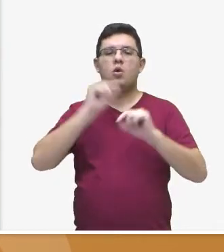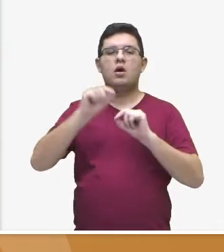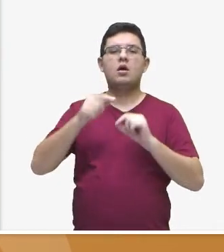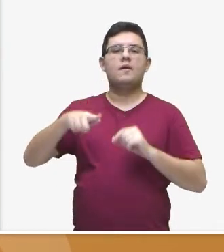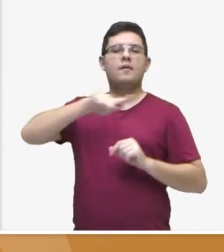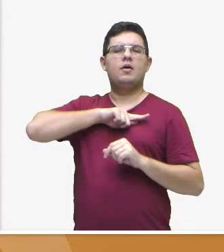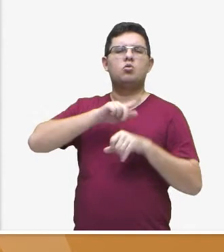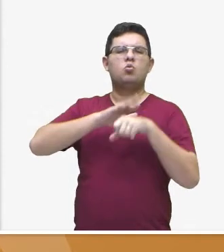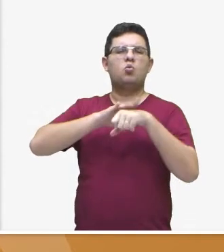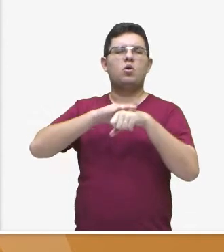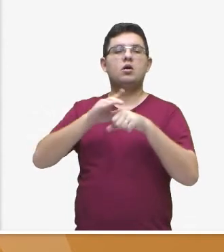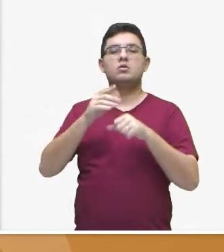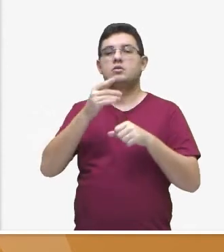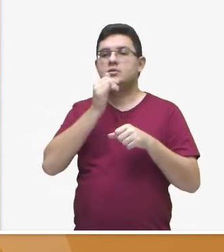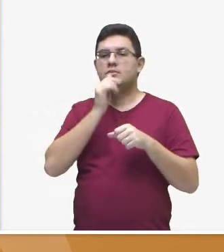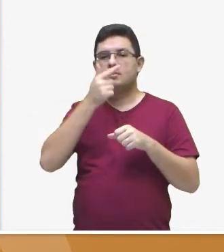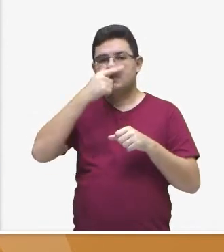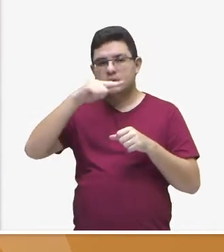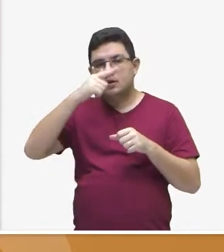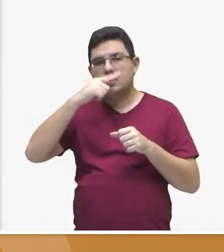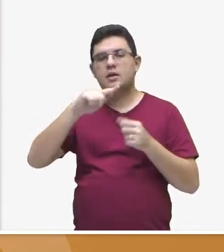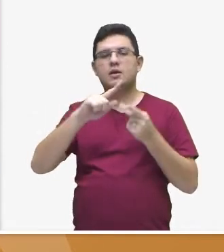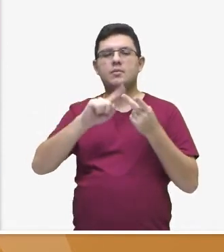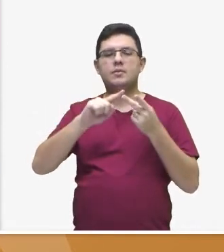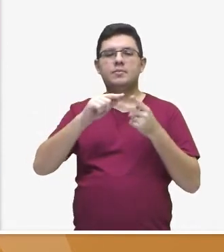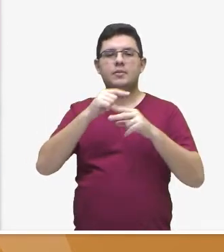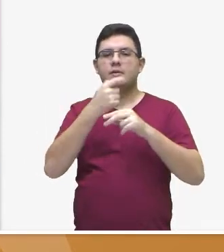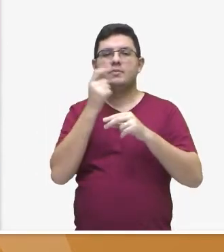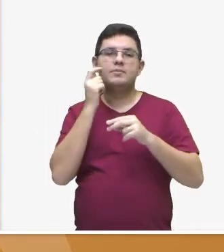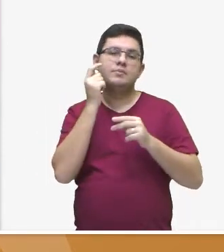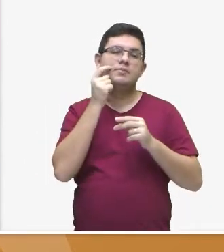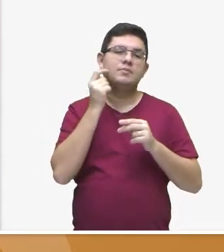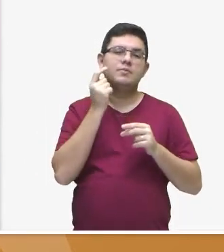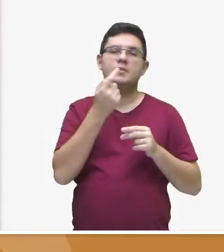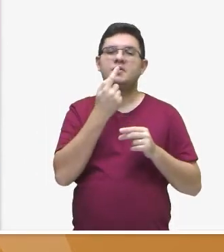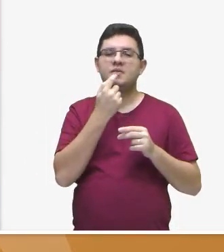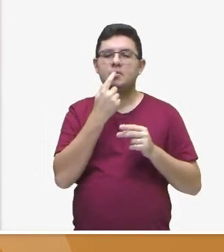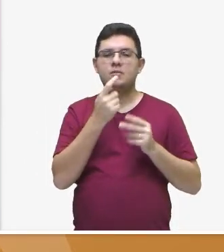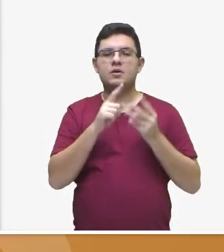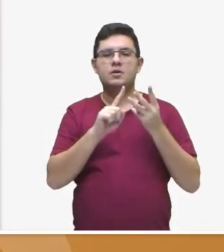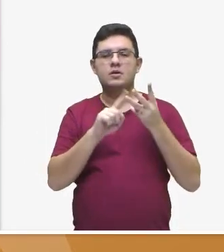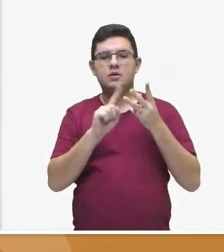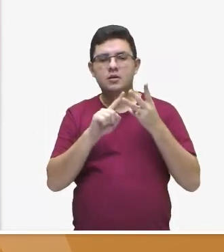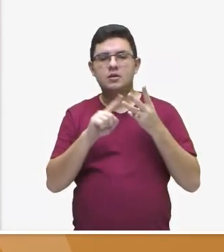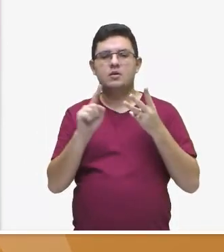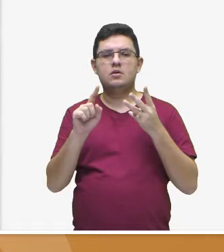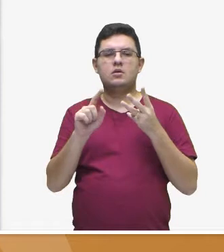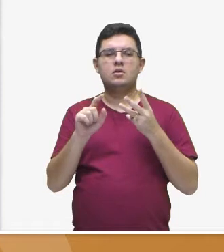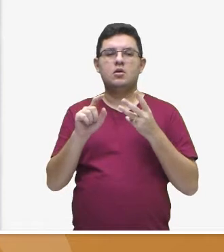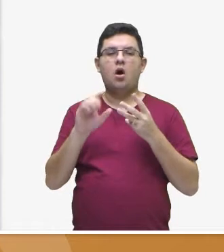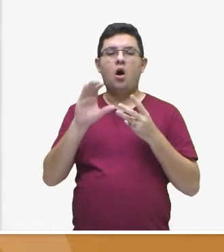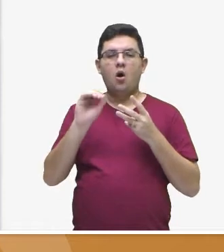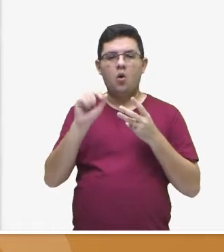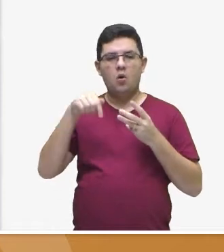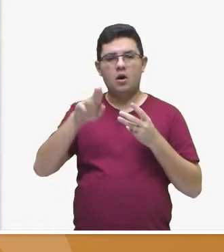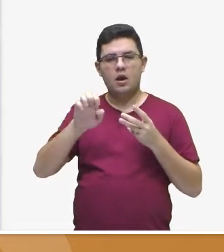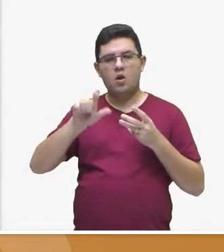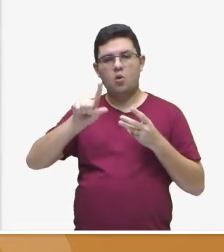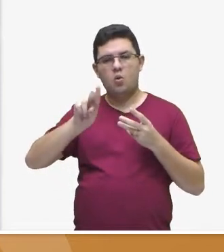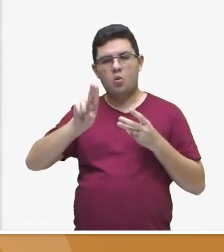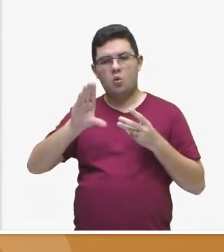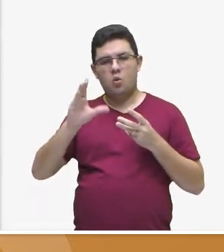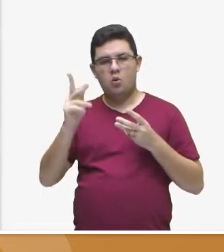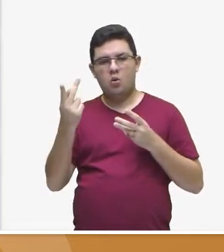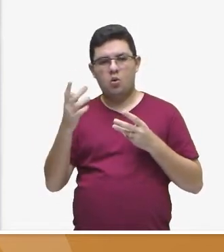gripe, sarampo, coqueluche, tuberculose, tifo, varíola, sífilis, né,